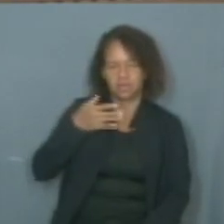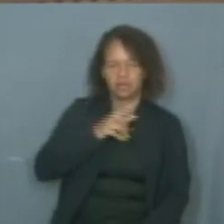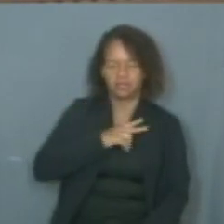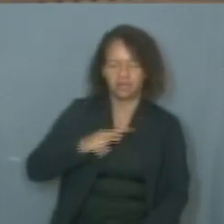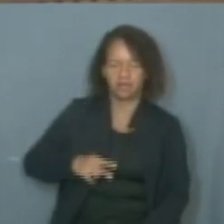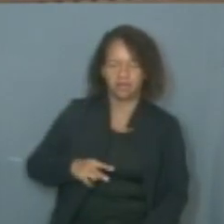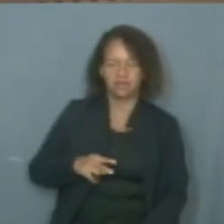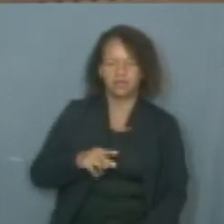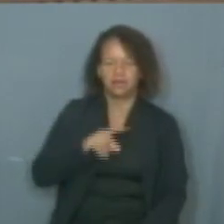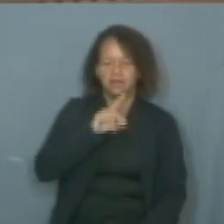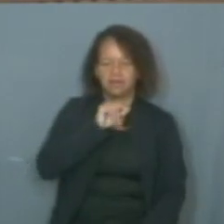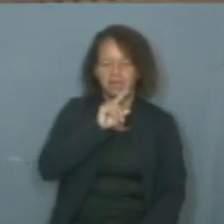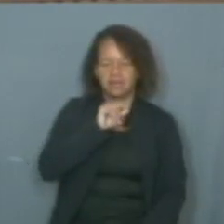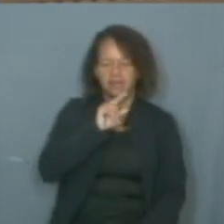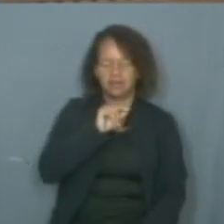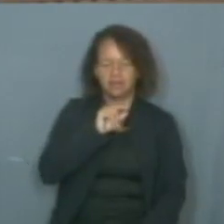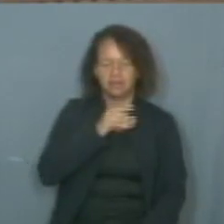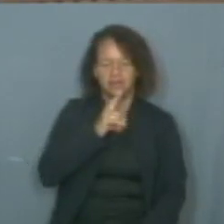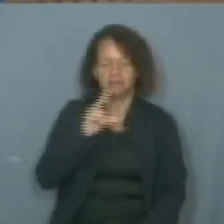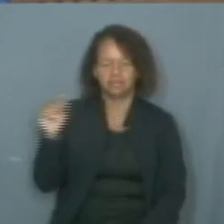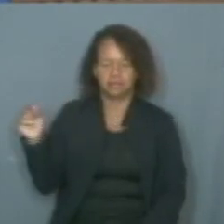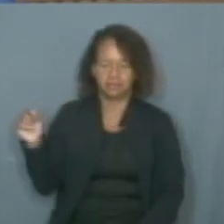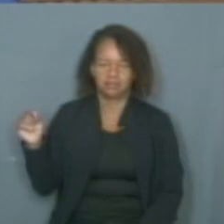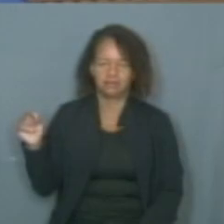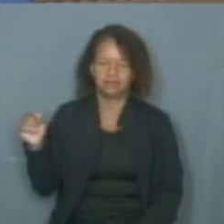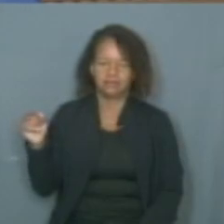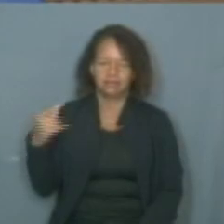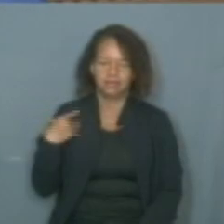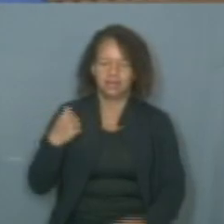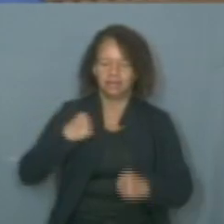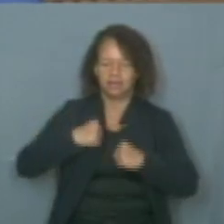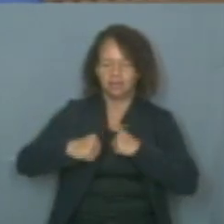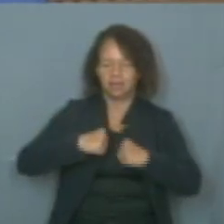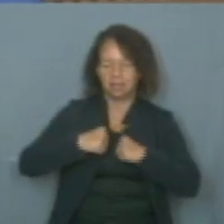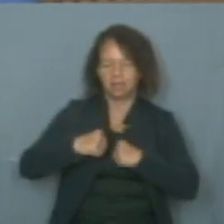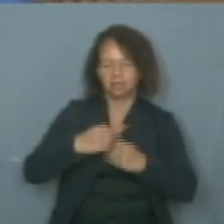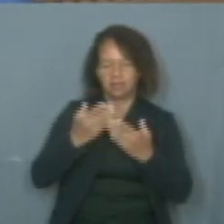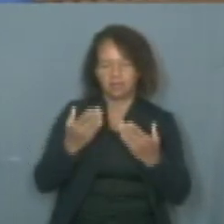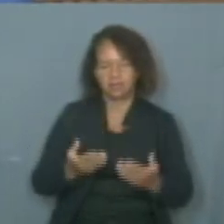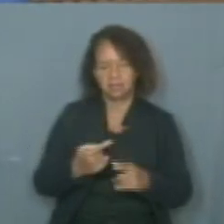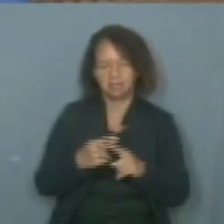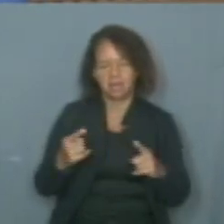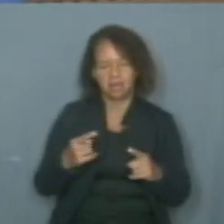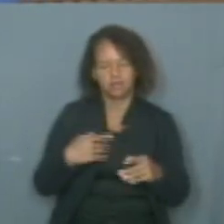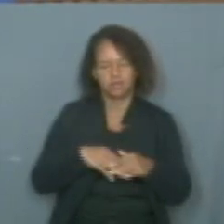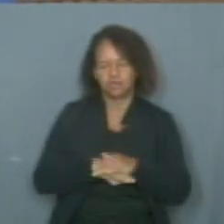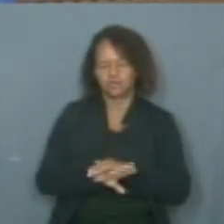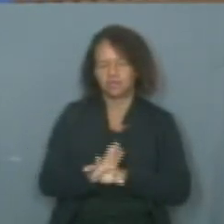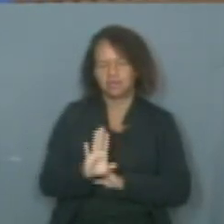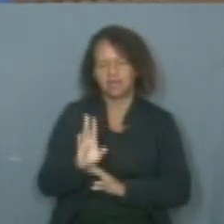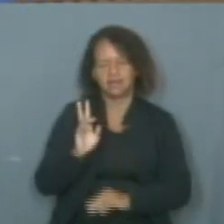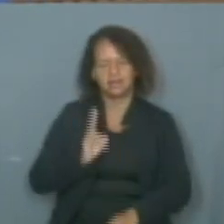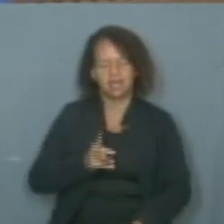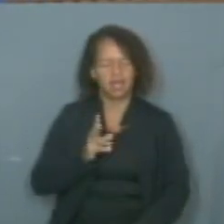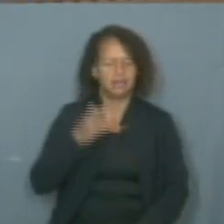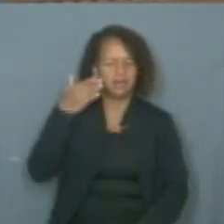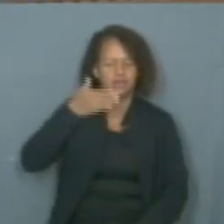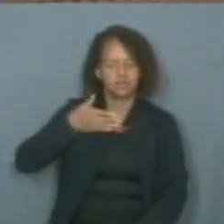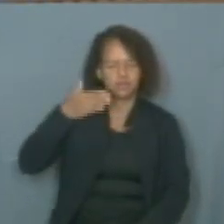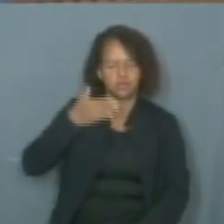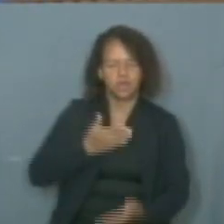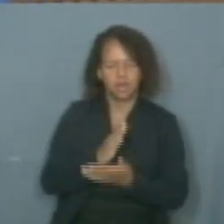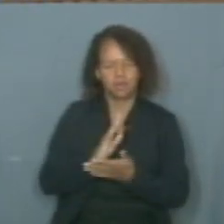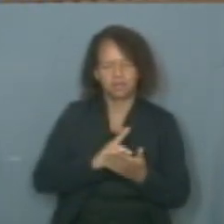vereadora do PCdoB saiu. Eu queria muito poder fazer um debate com ela aqui, mas já estou acostumado. Volta e meia, quando a gente vem discutir aqui,